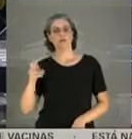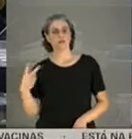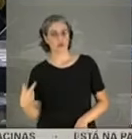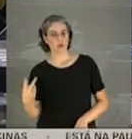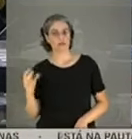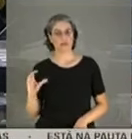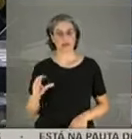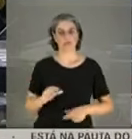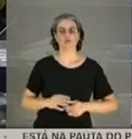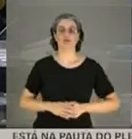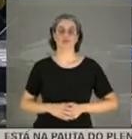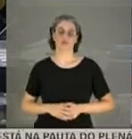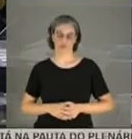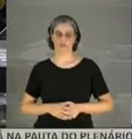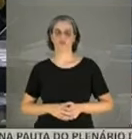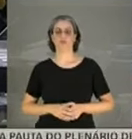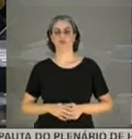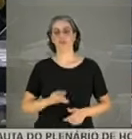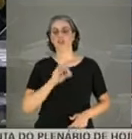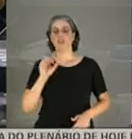640.444,52 reais entre